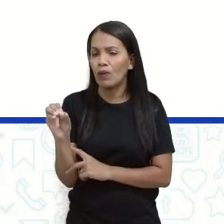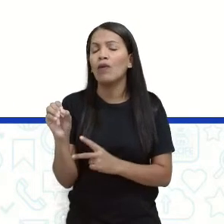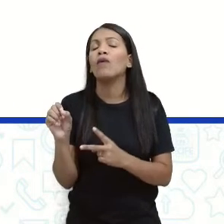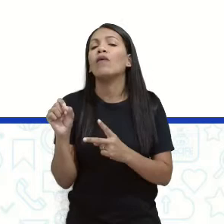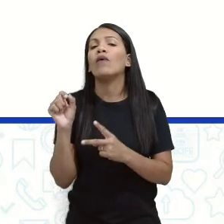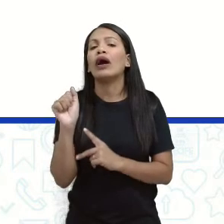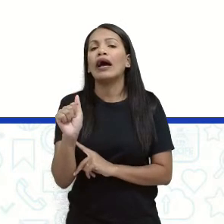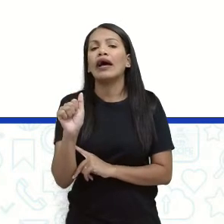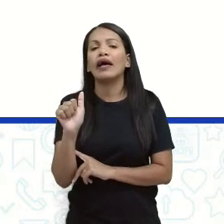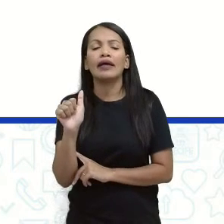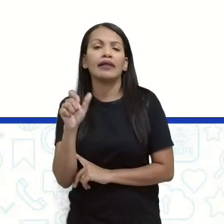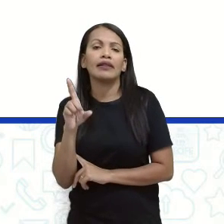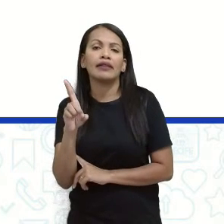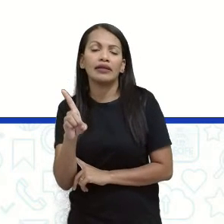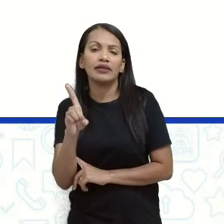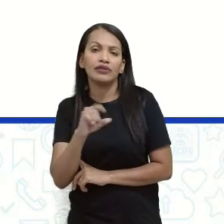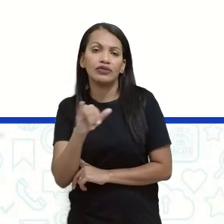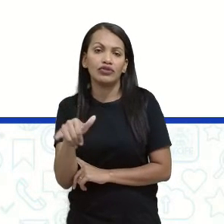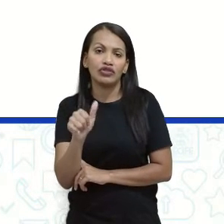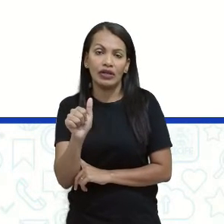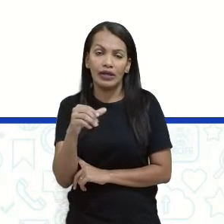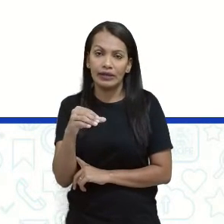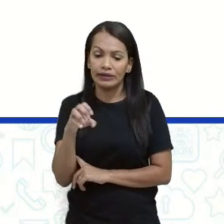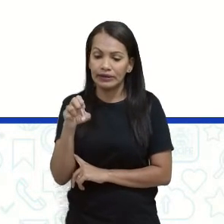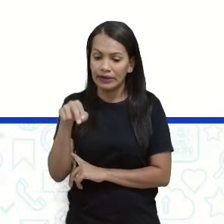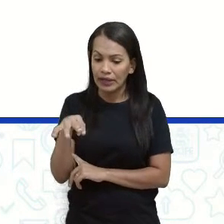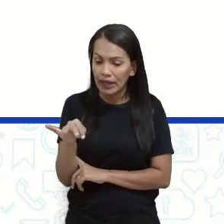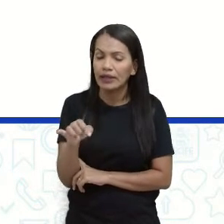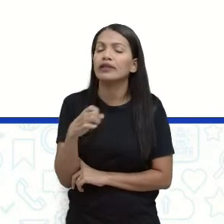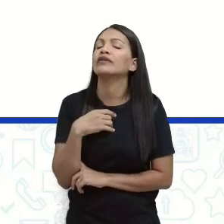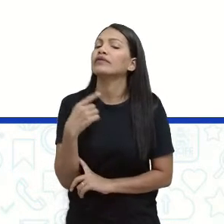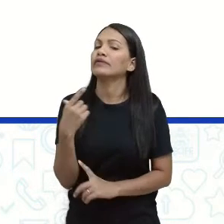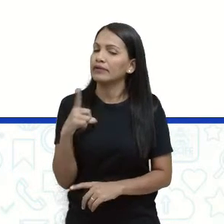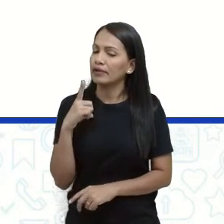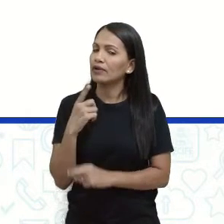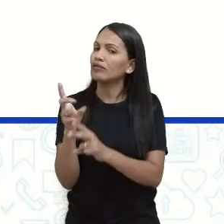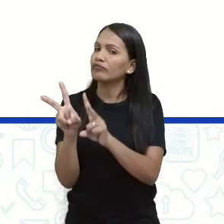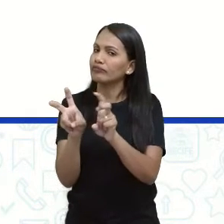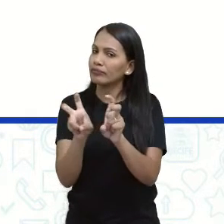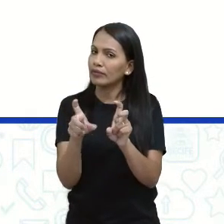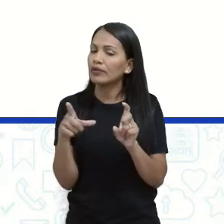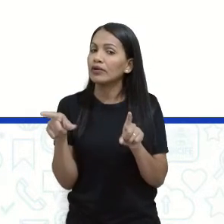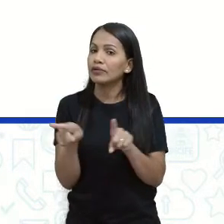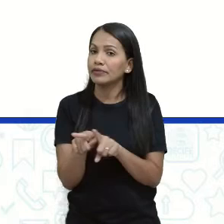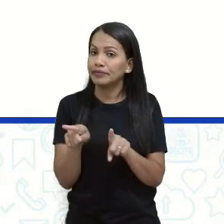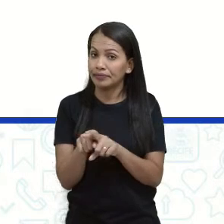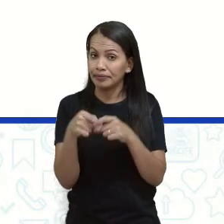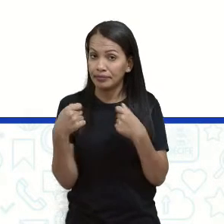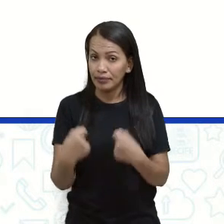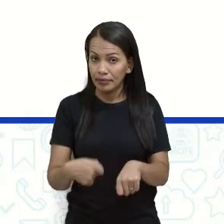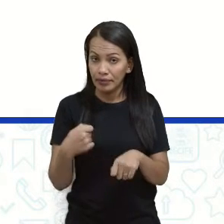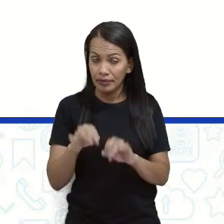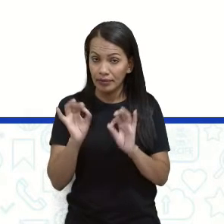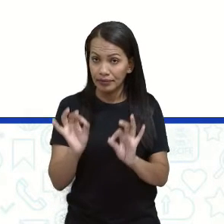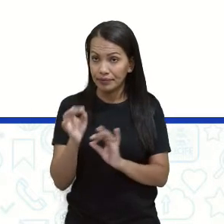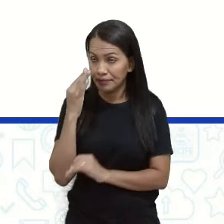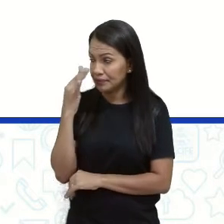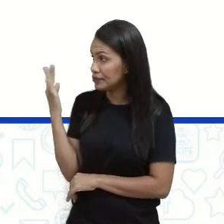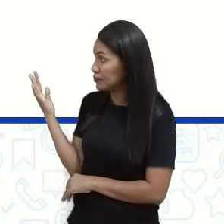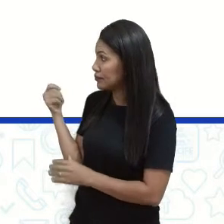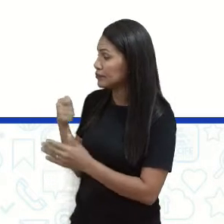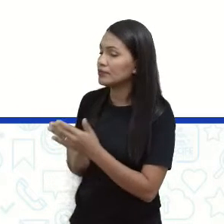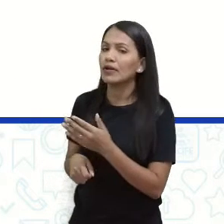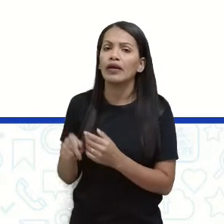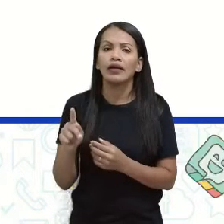formado quando a gente vê muito trigonometria, que é outro assunto, que também é exigido o triângulo retângulo, tá bom? E a hipotenusa